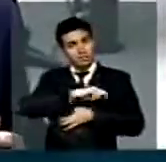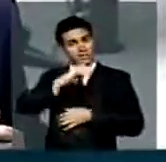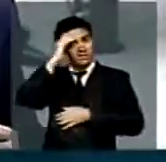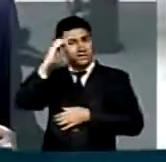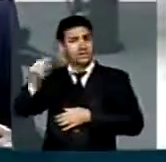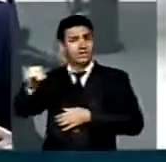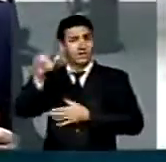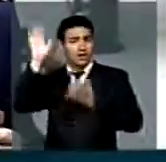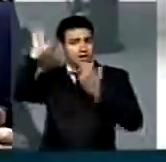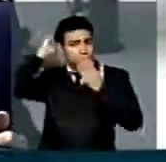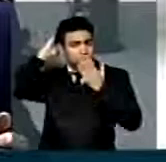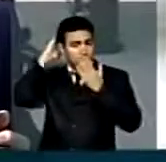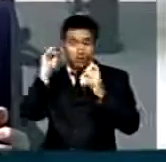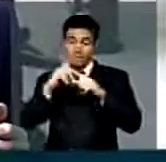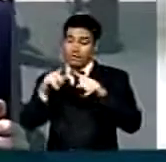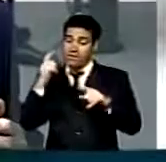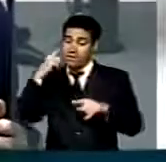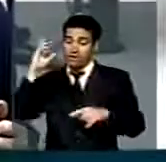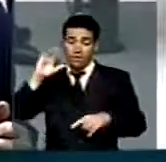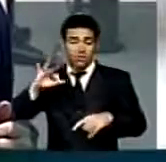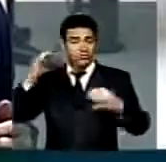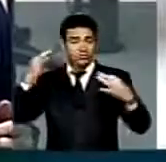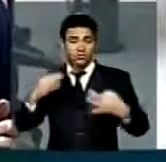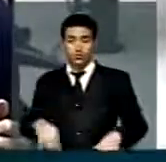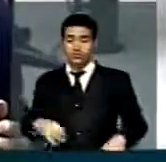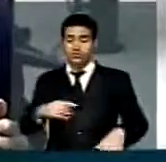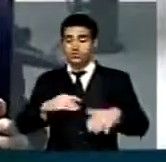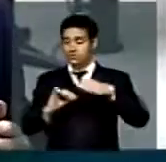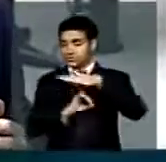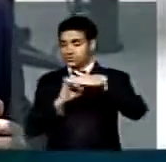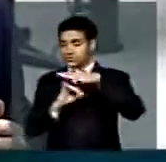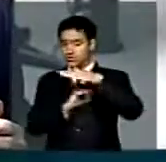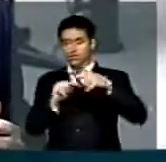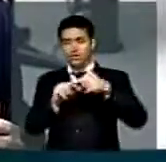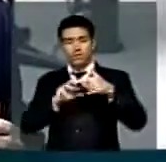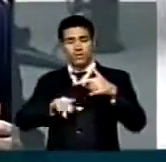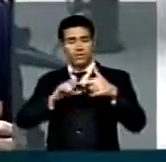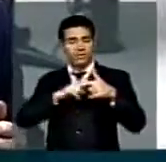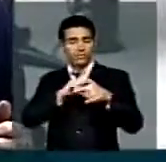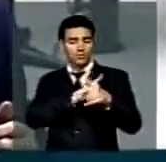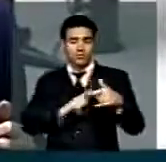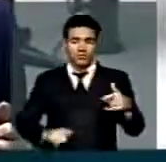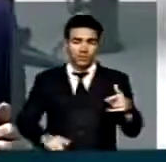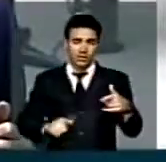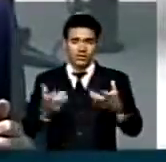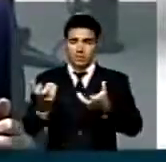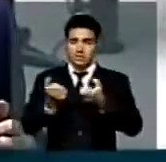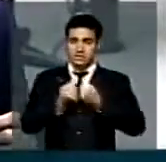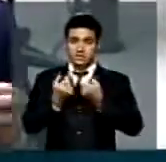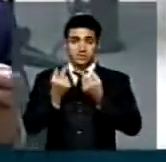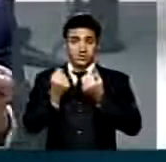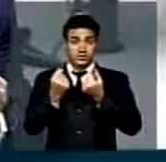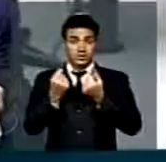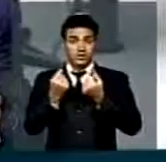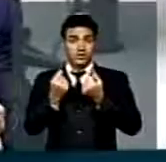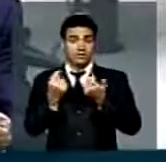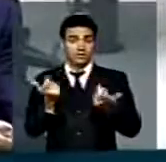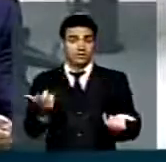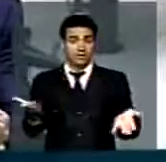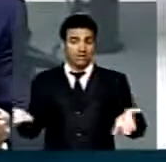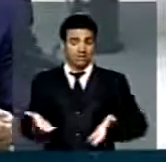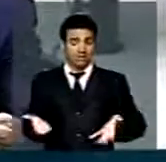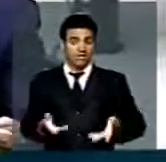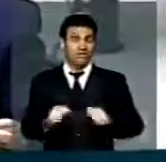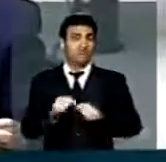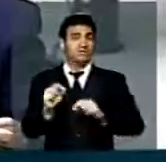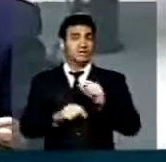índios. Agora, não é justo instituições não governamentais que recebem recursos que venham jogar